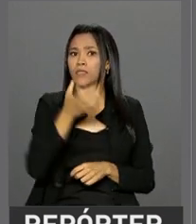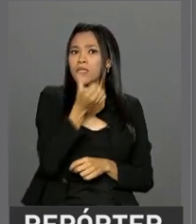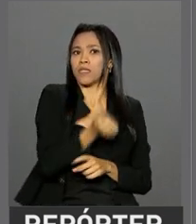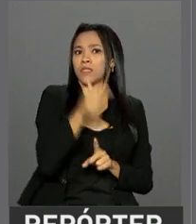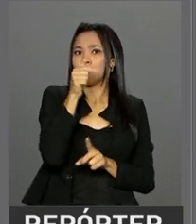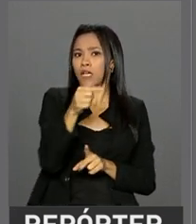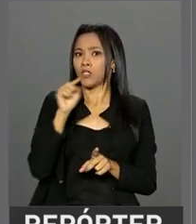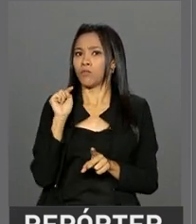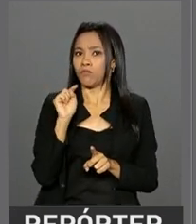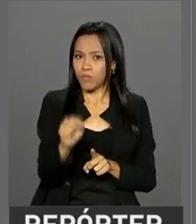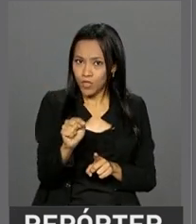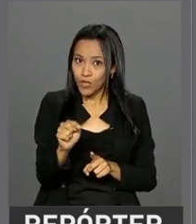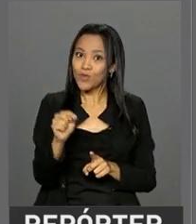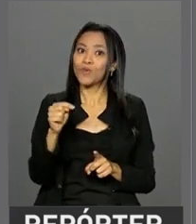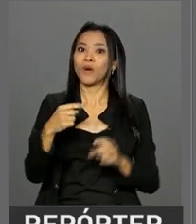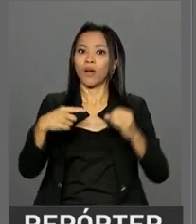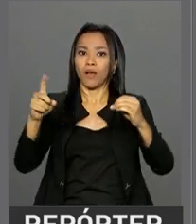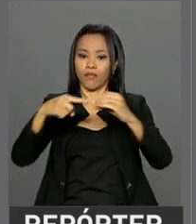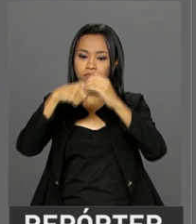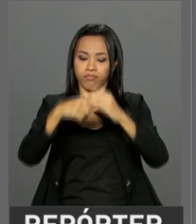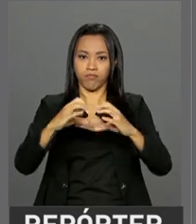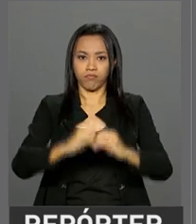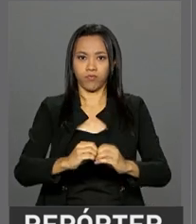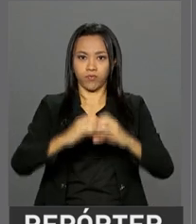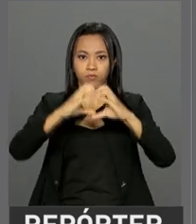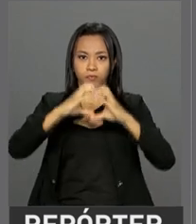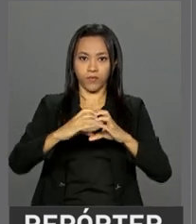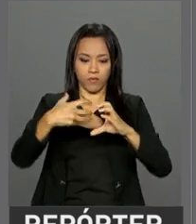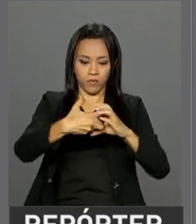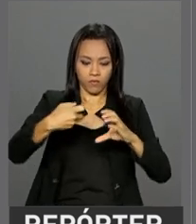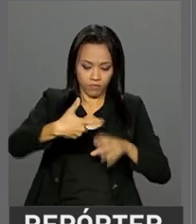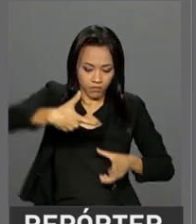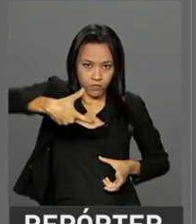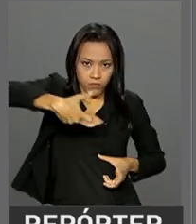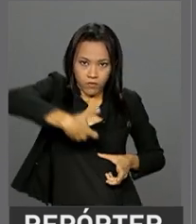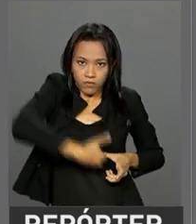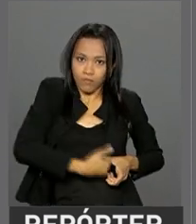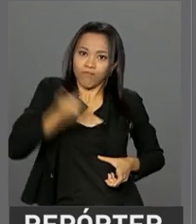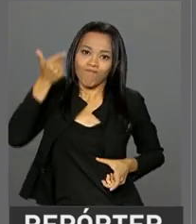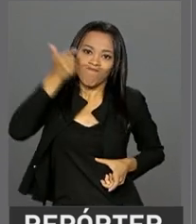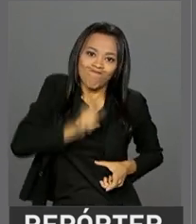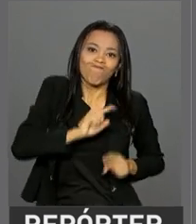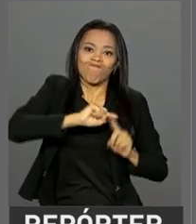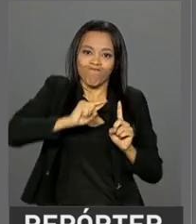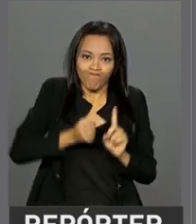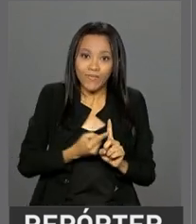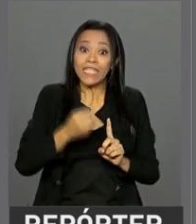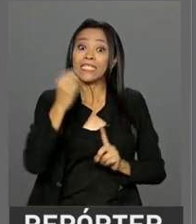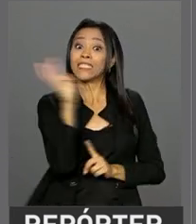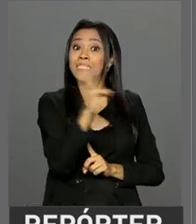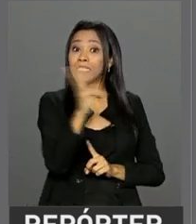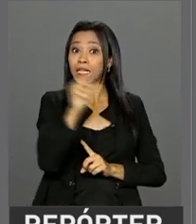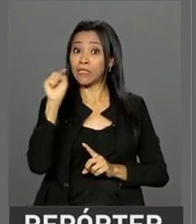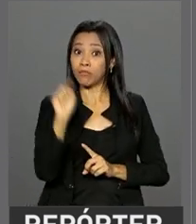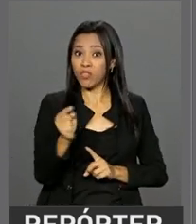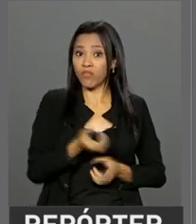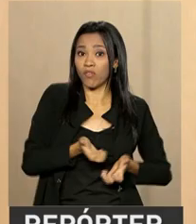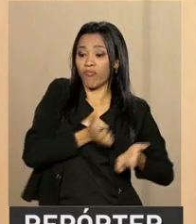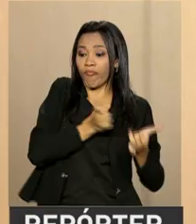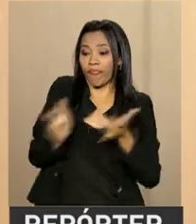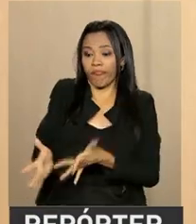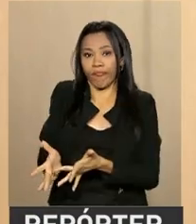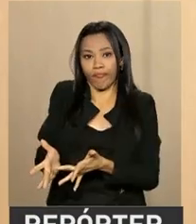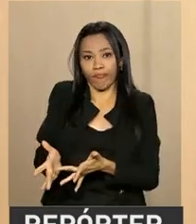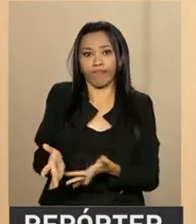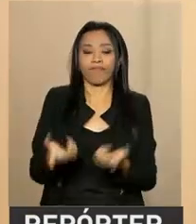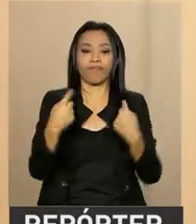67.000 embriões foram transferidos para o útero das pacientes e cerca de 33.000 foram descartados.